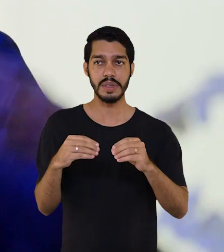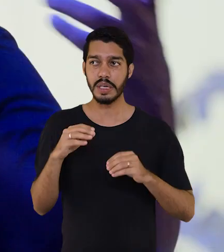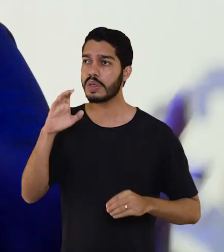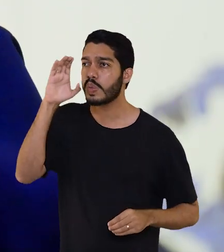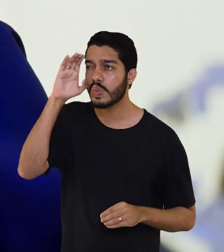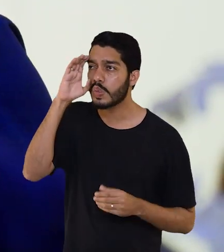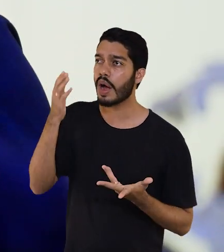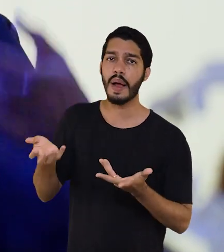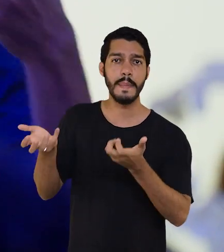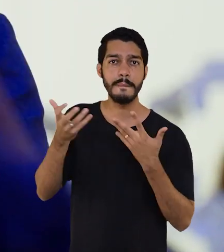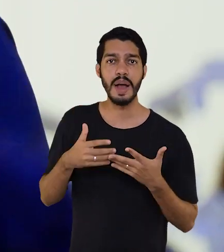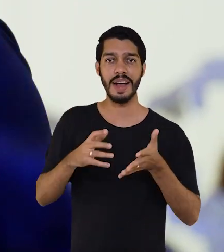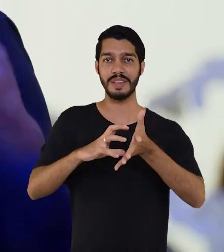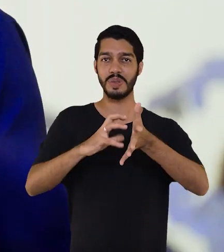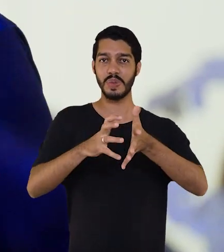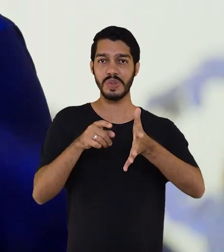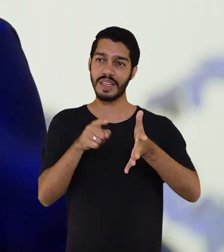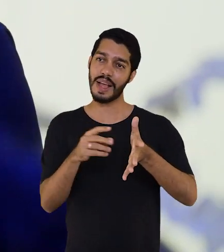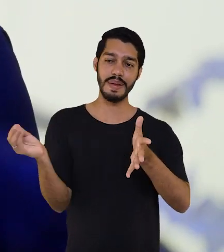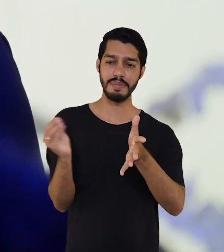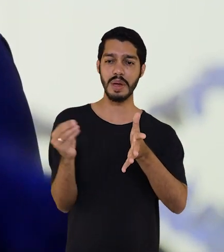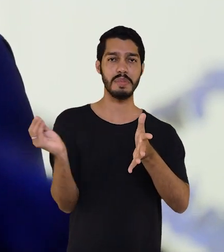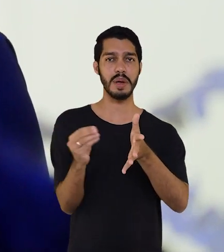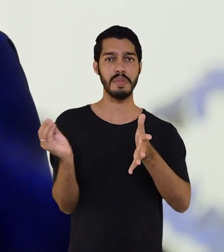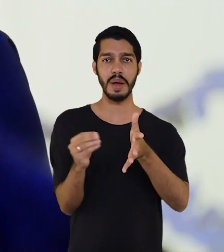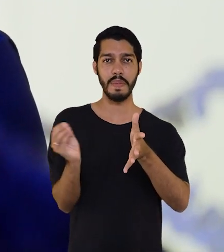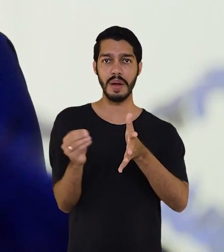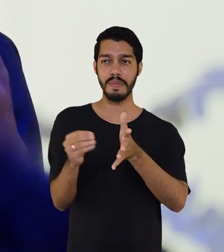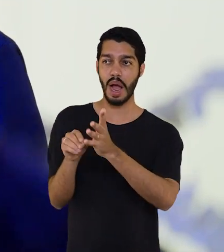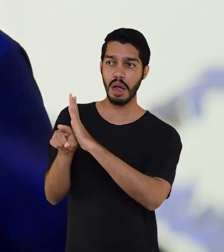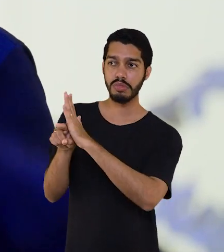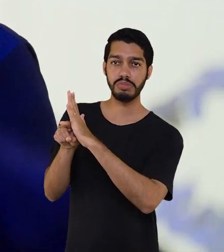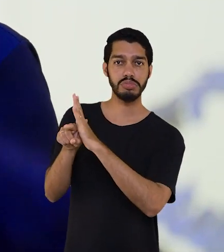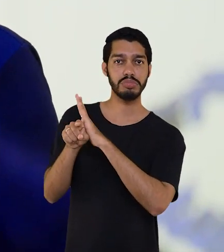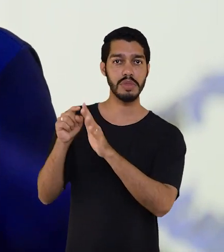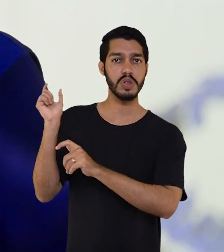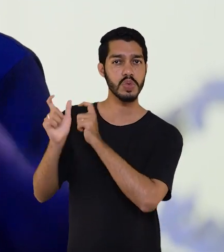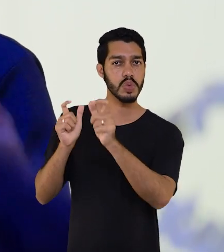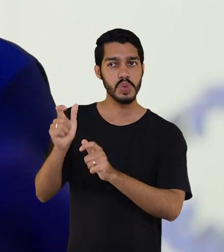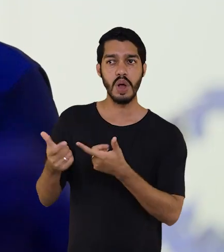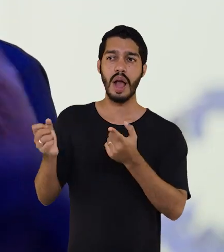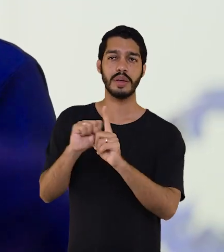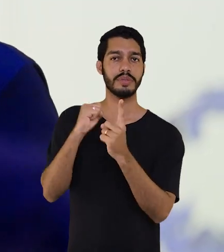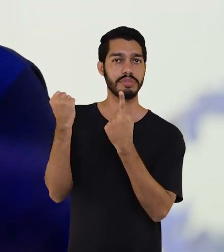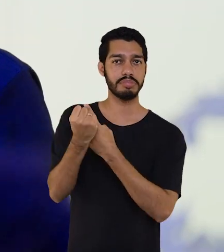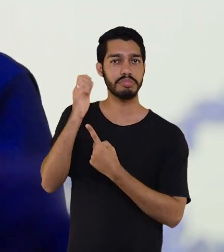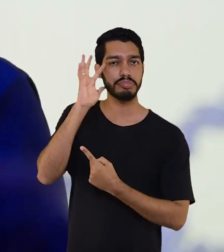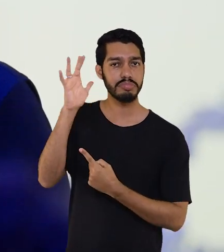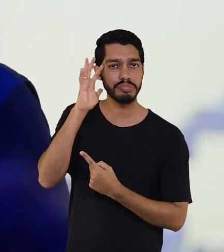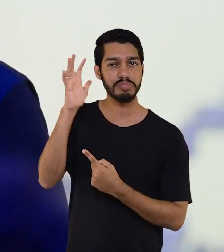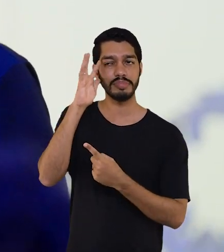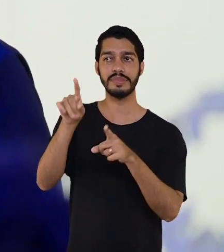isso, ouço, alimento o banco de dados com curadoria de antropólogos, sociólogos